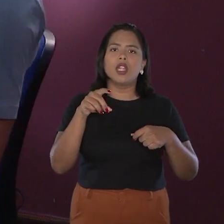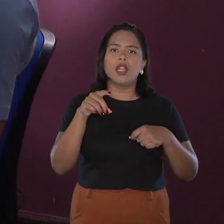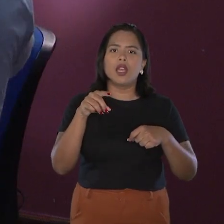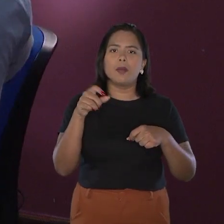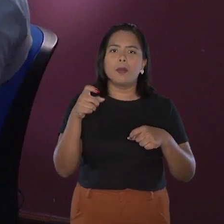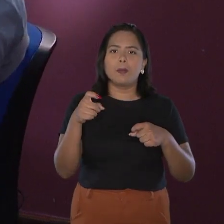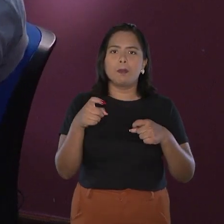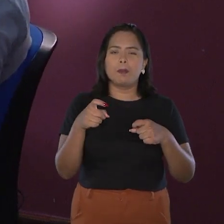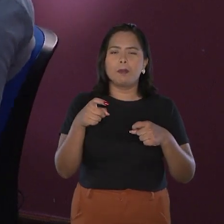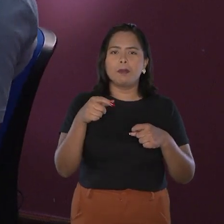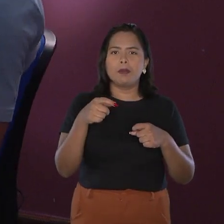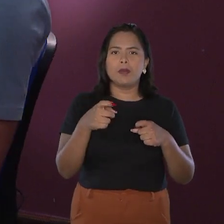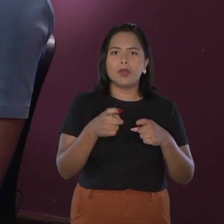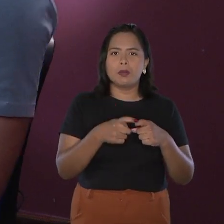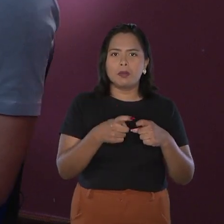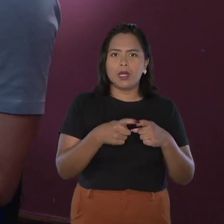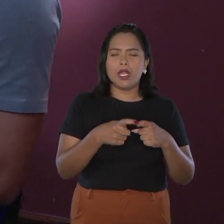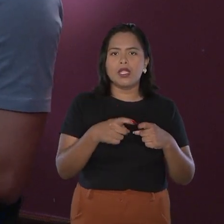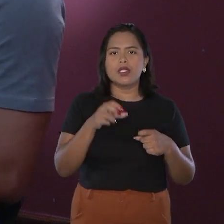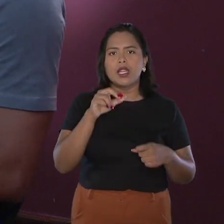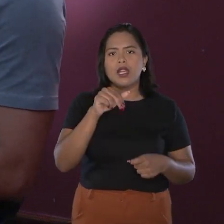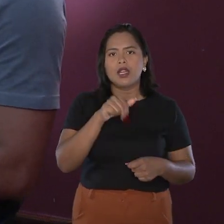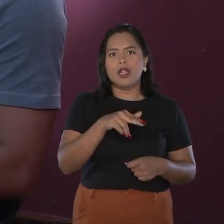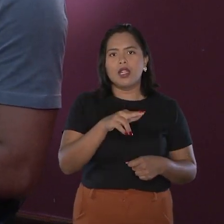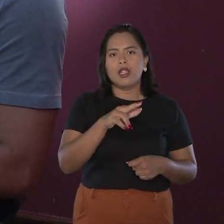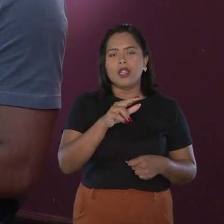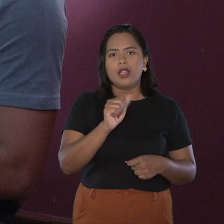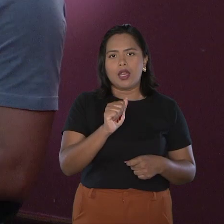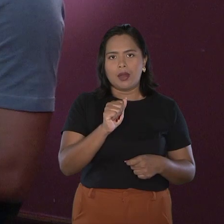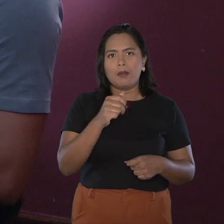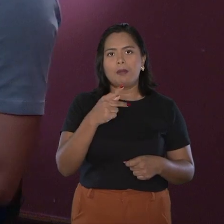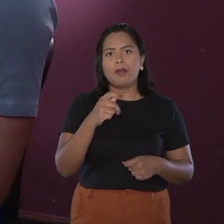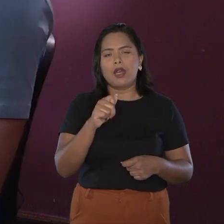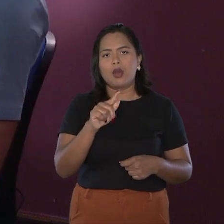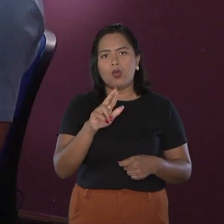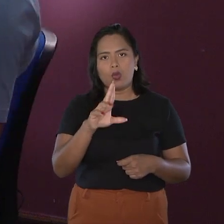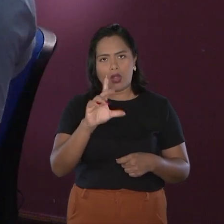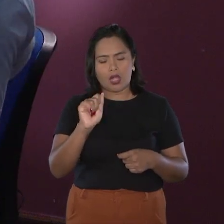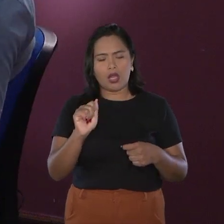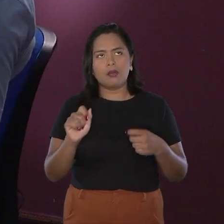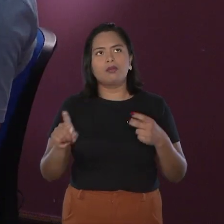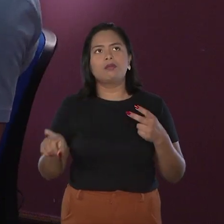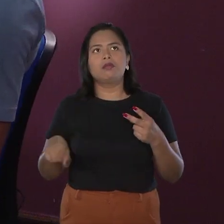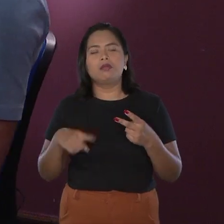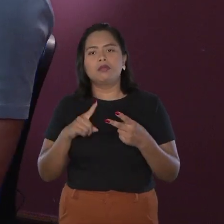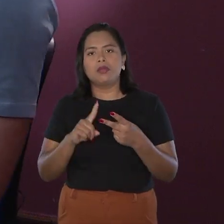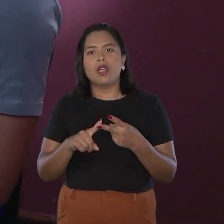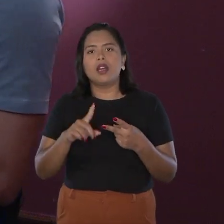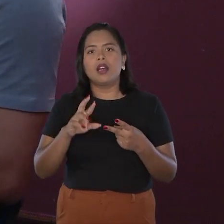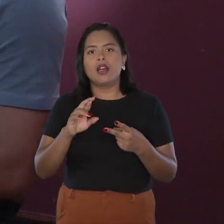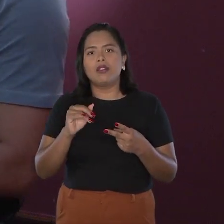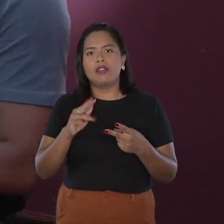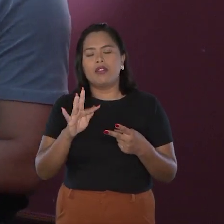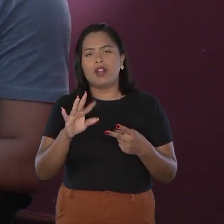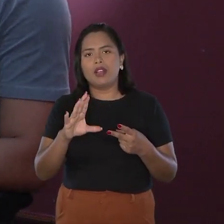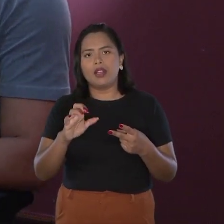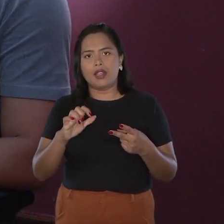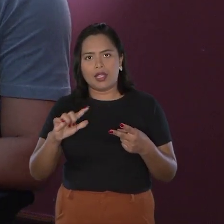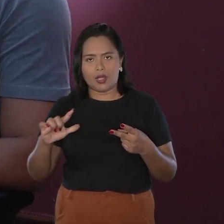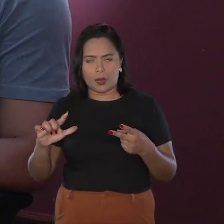da Clínica da Criança doutora Ana Paula o próprio Professor Rafael e a doutora Ana Paula